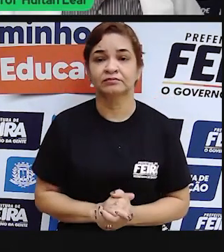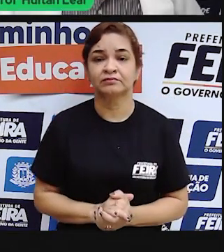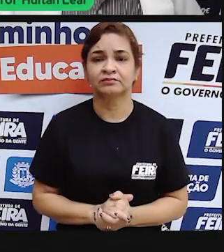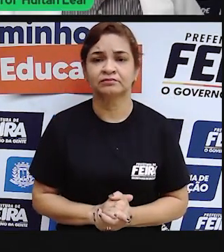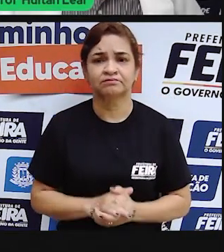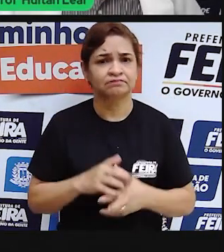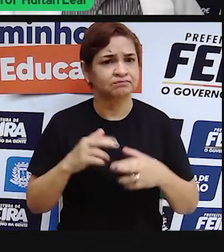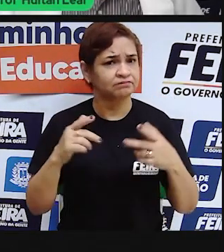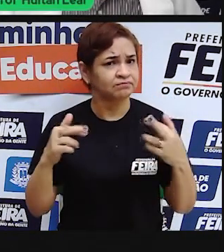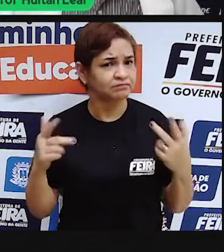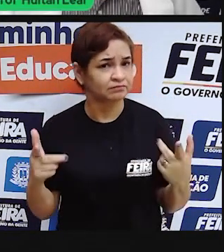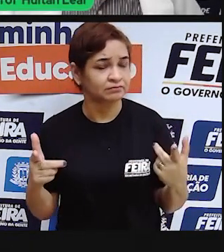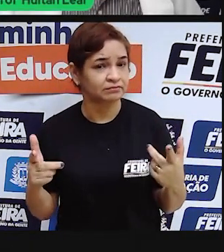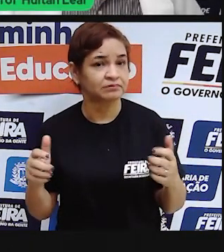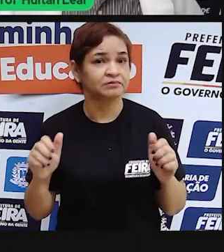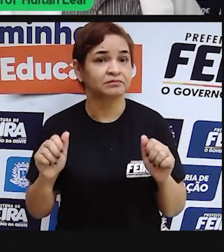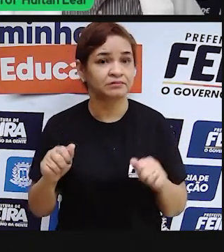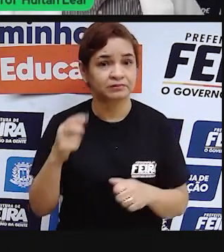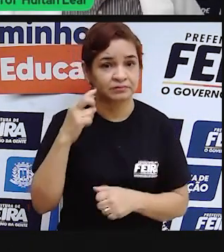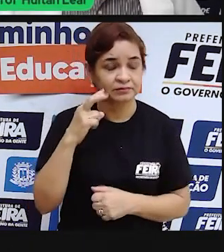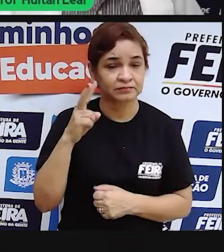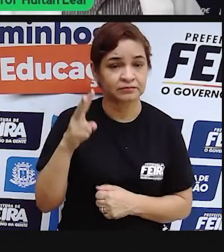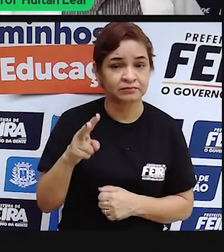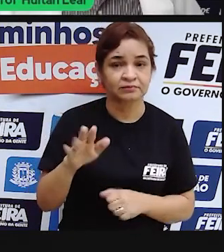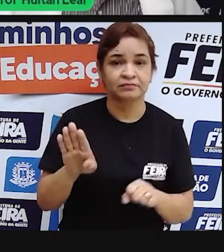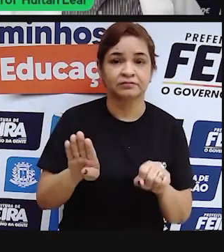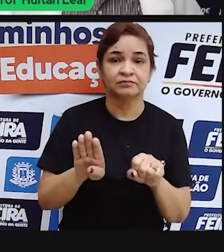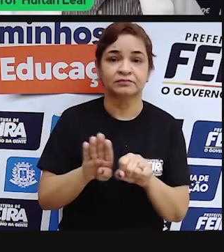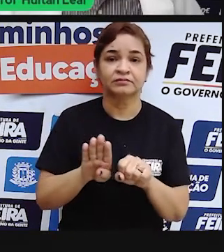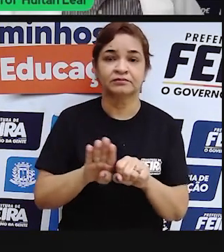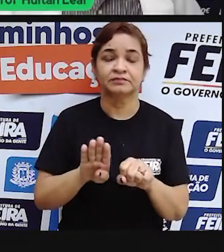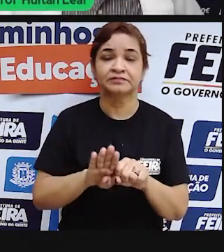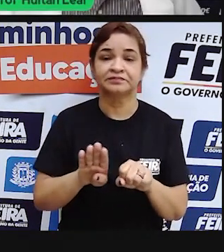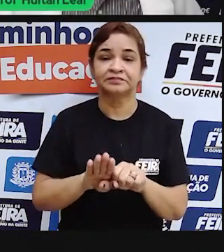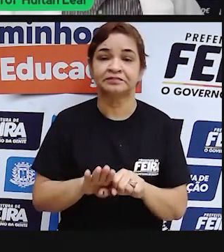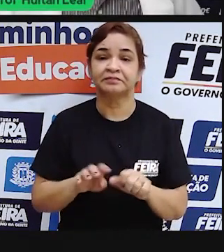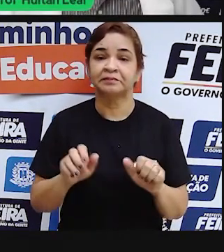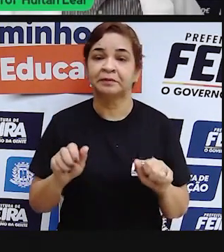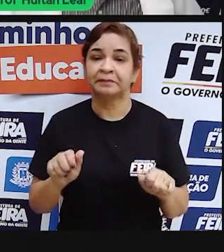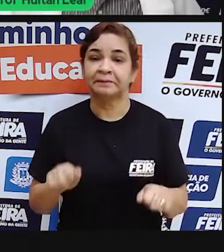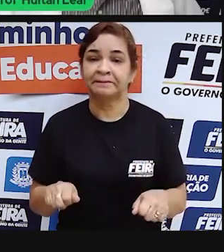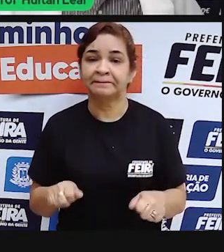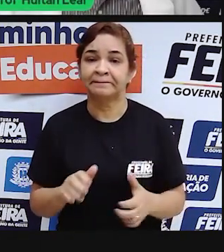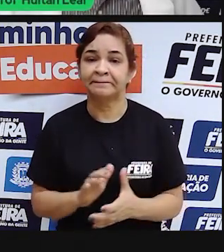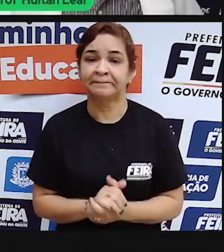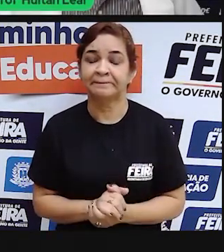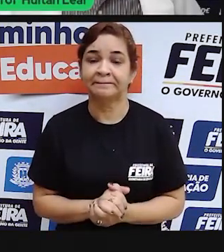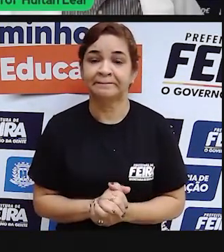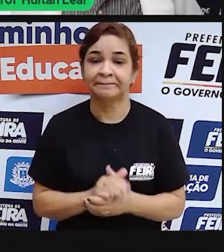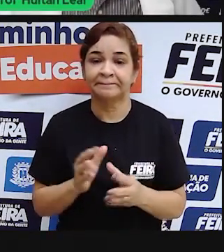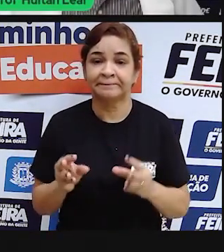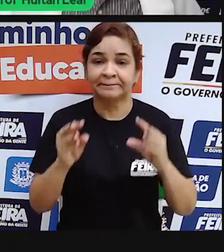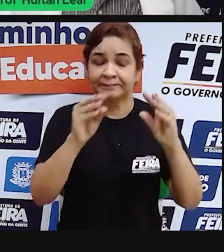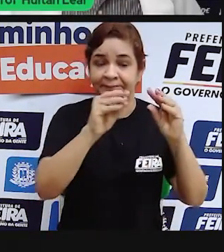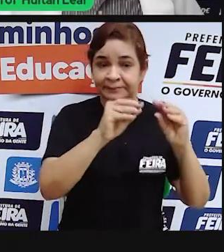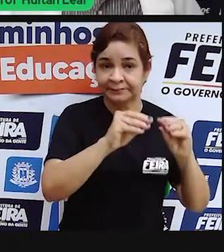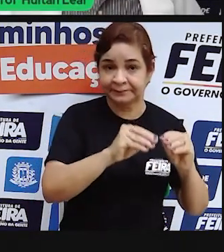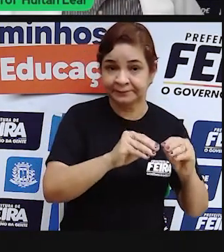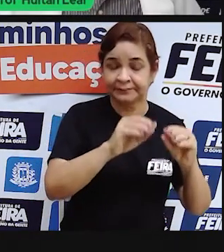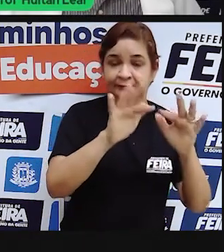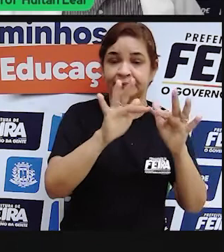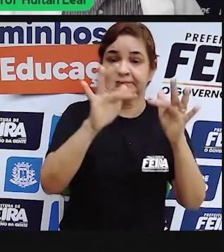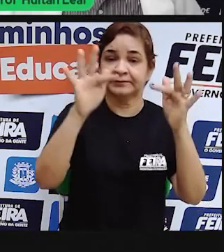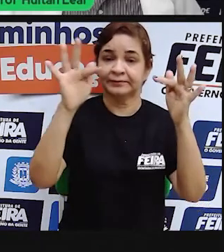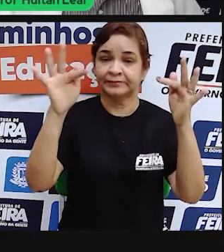são várias as funções do substantivo. O substantivo, ele pode, dentro da